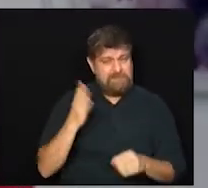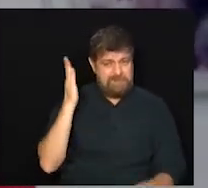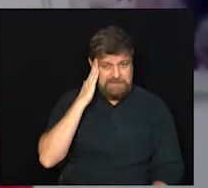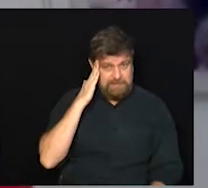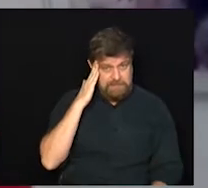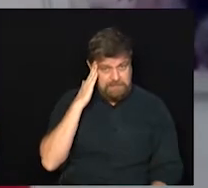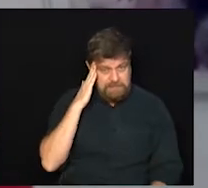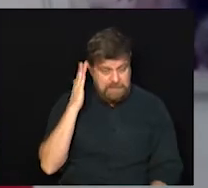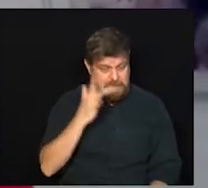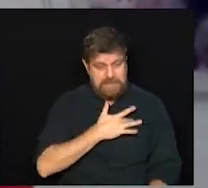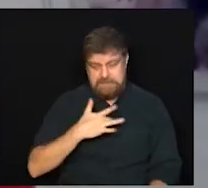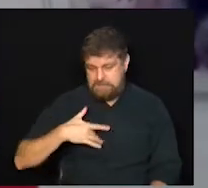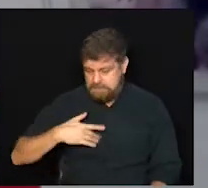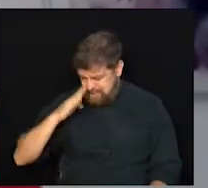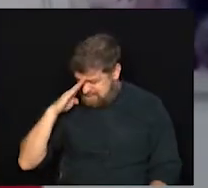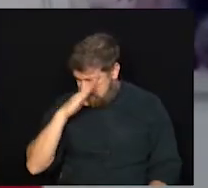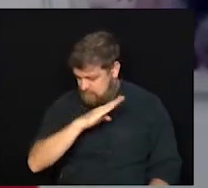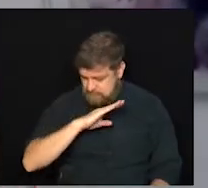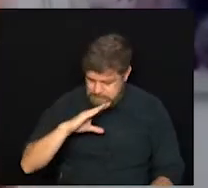vem em primeiro lugar.